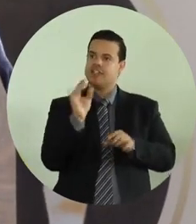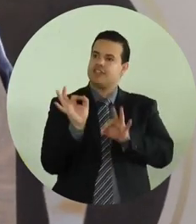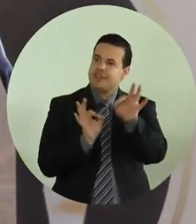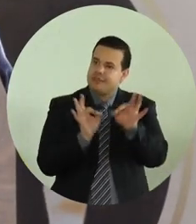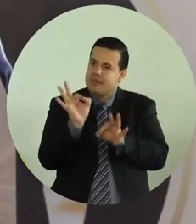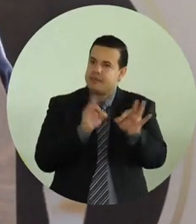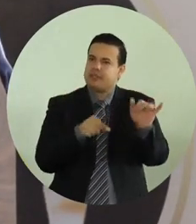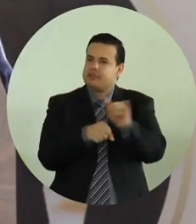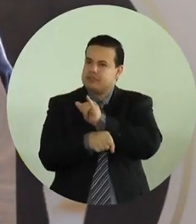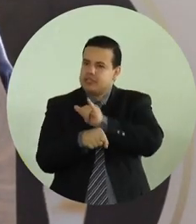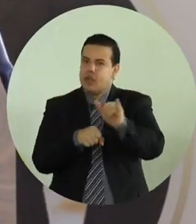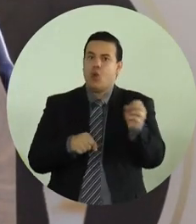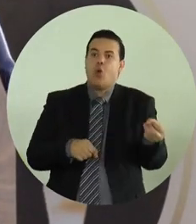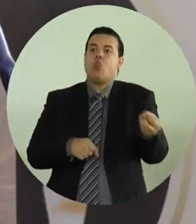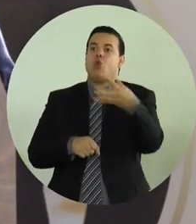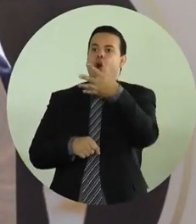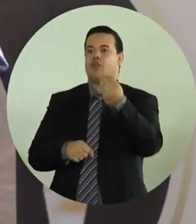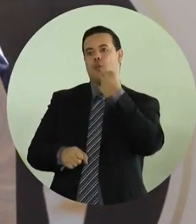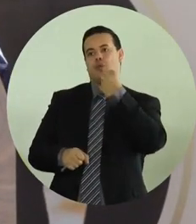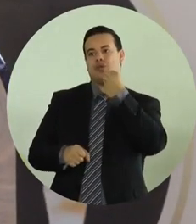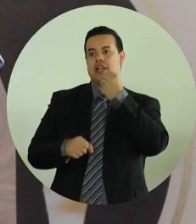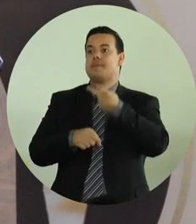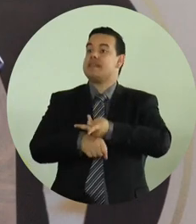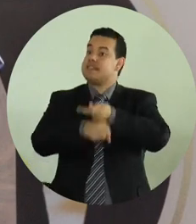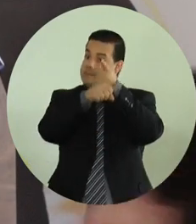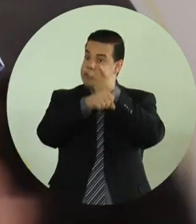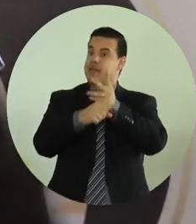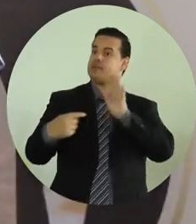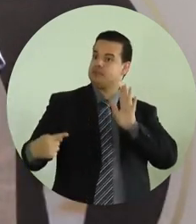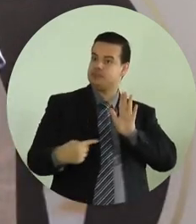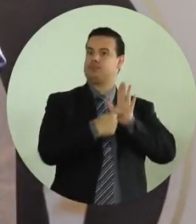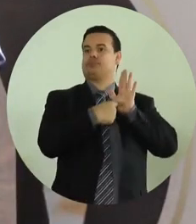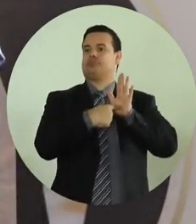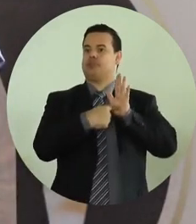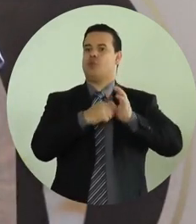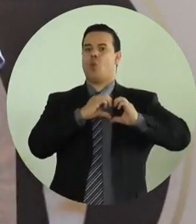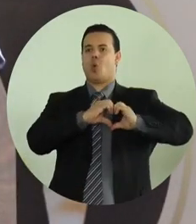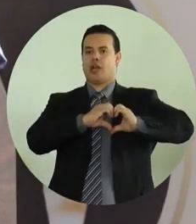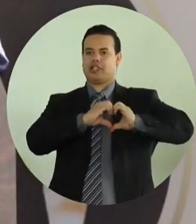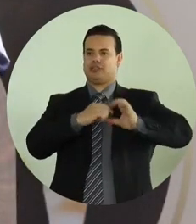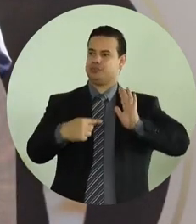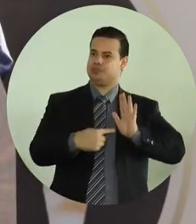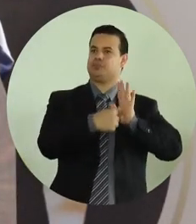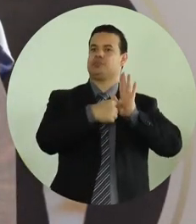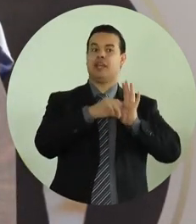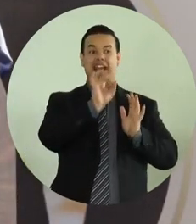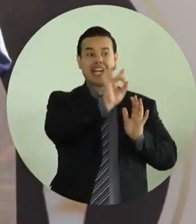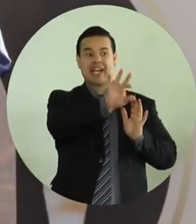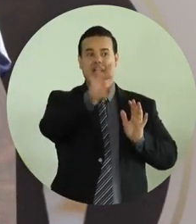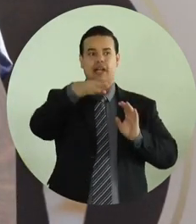novas oportunidades para que esse prêmio entre no coração de cada empresário, seja uma marca de